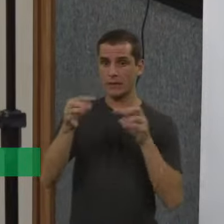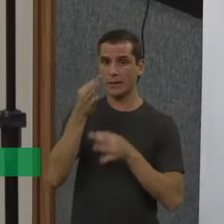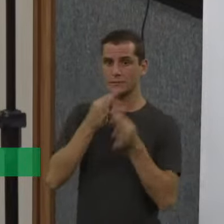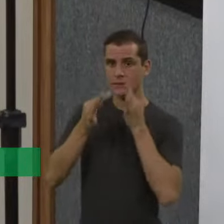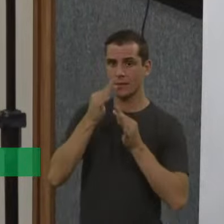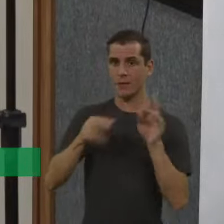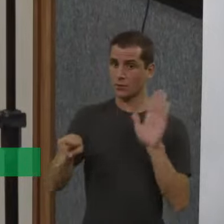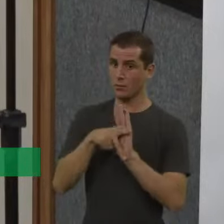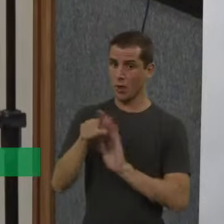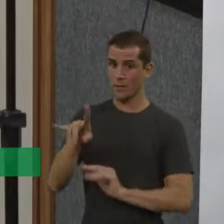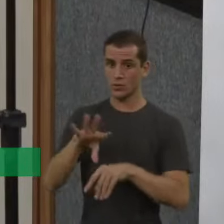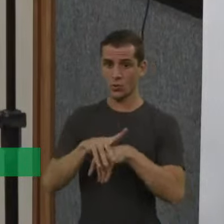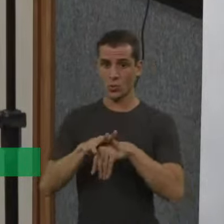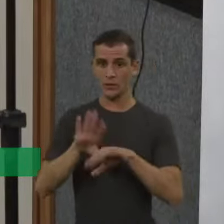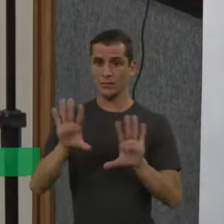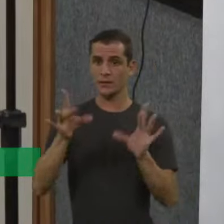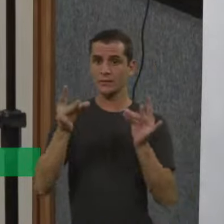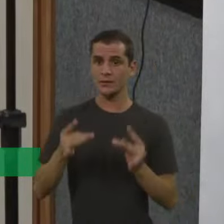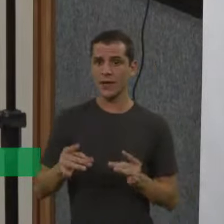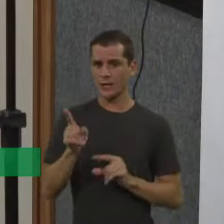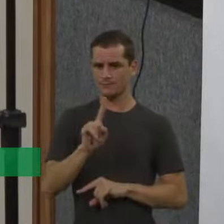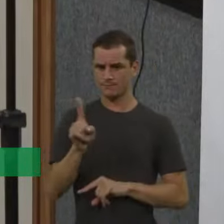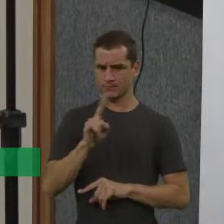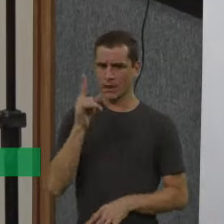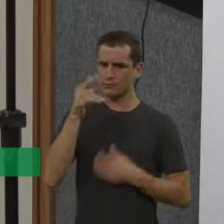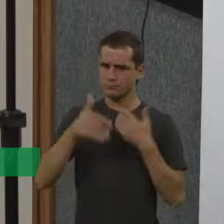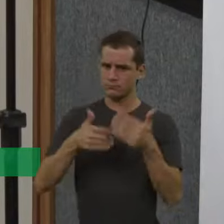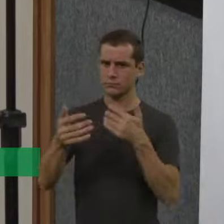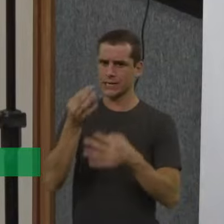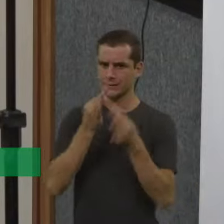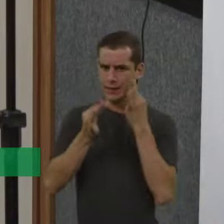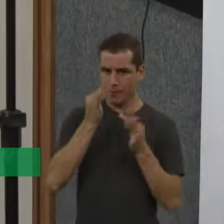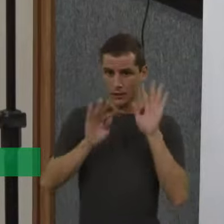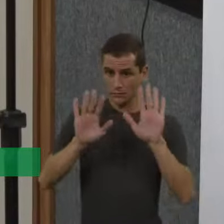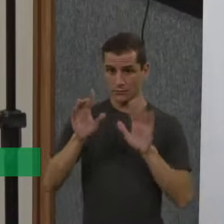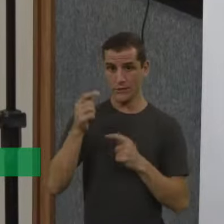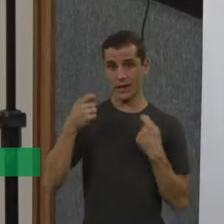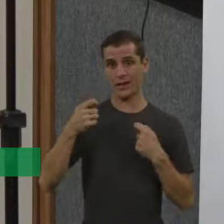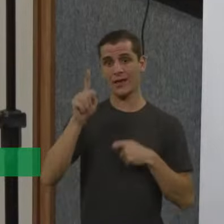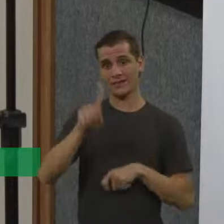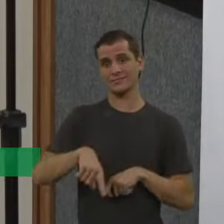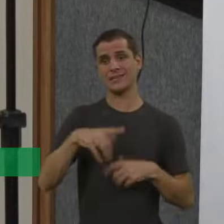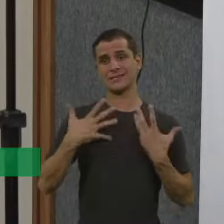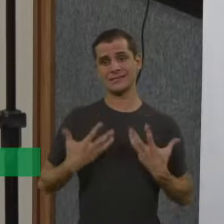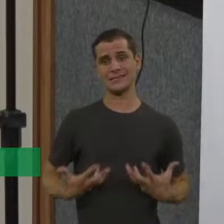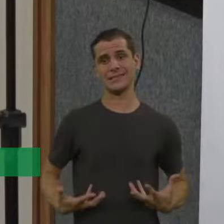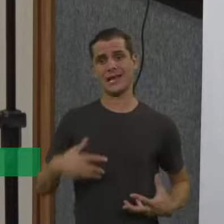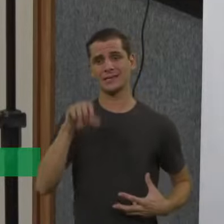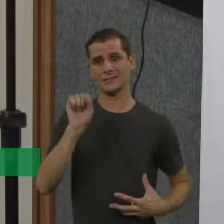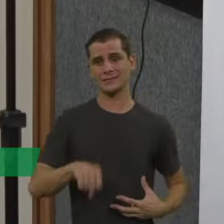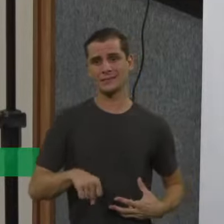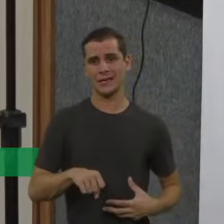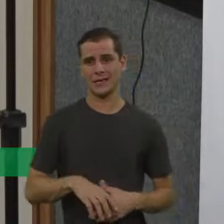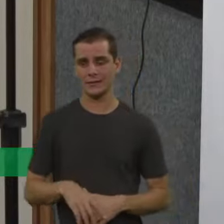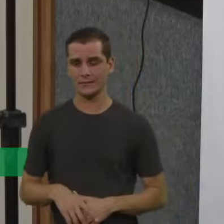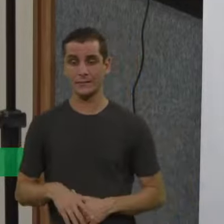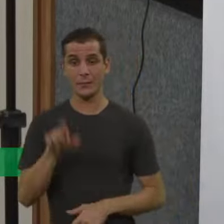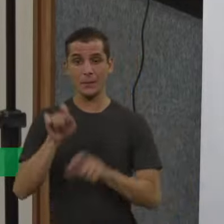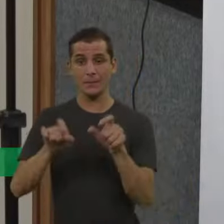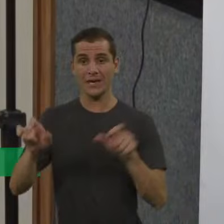cística, mas eu não vou detalhar aqui todo o tratamento, mas eu só vou dizer para vocês que é muito cansativo. São pessoas que fazem, no